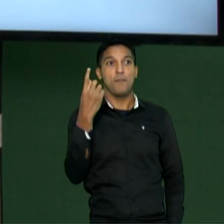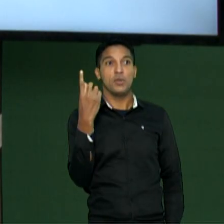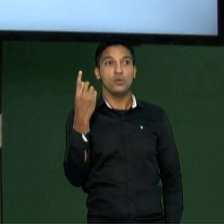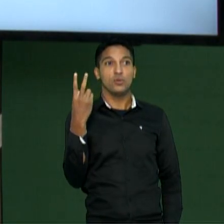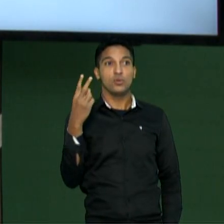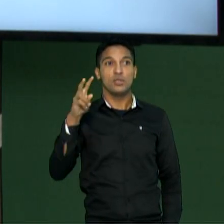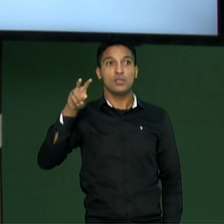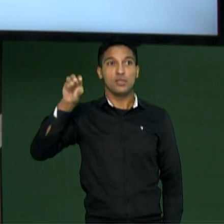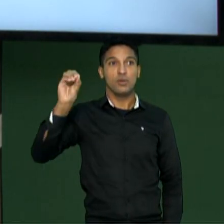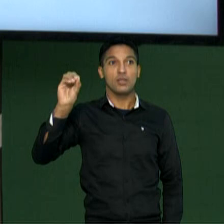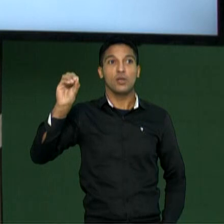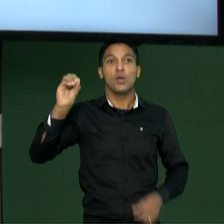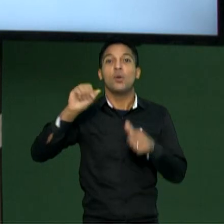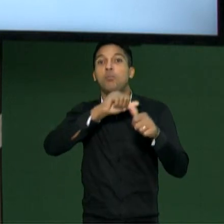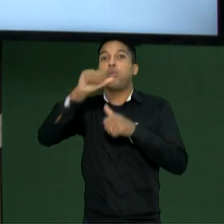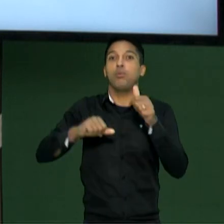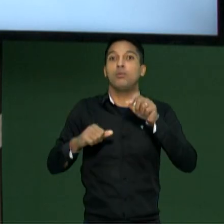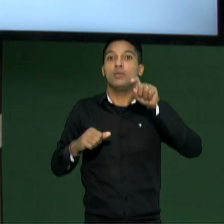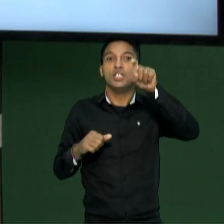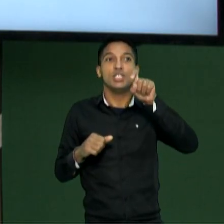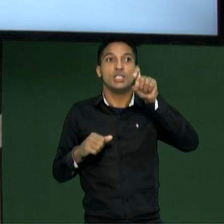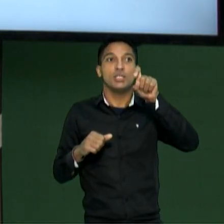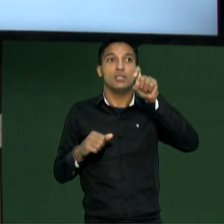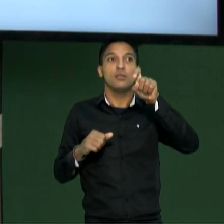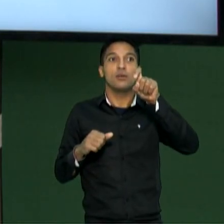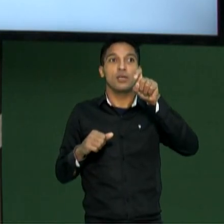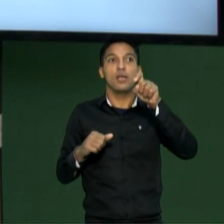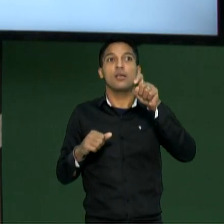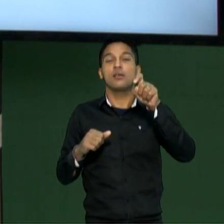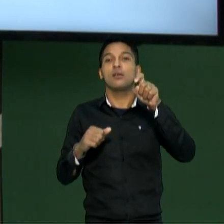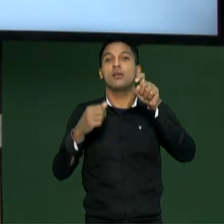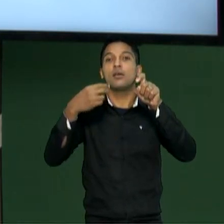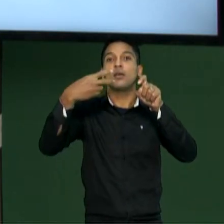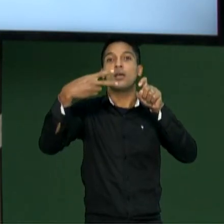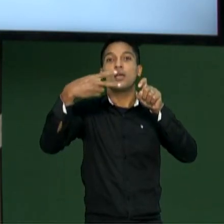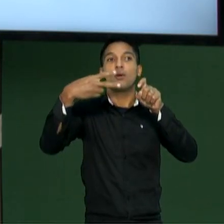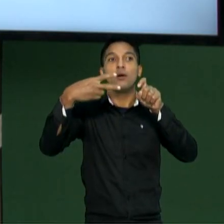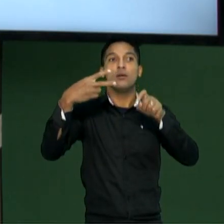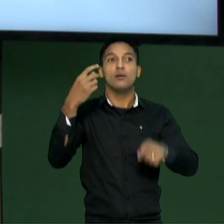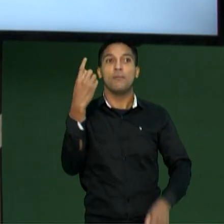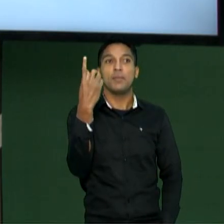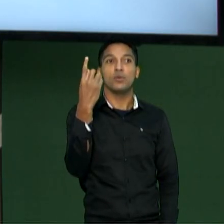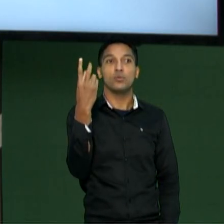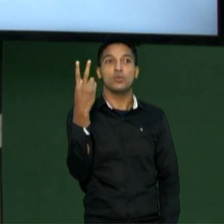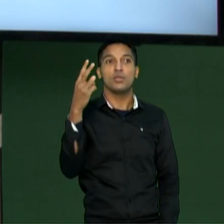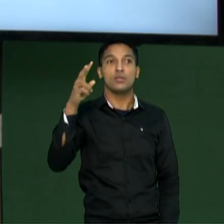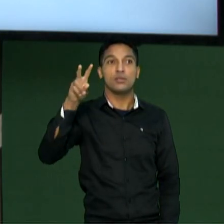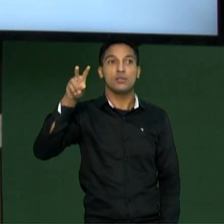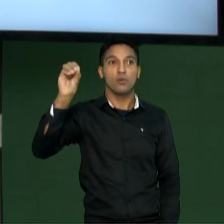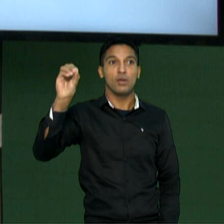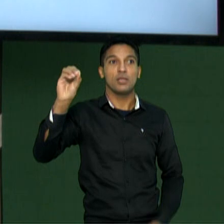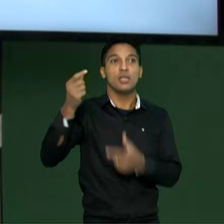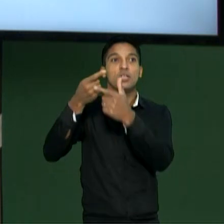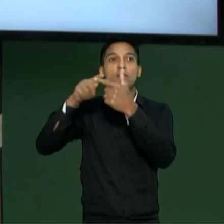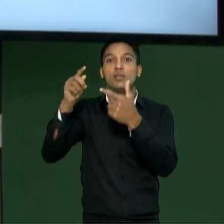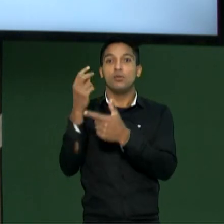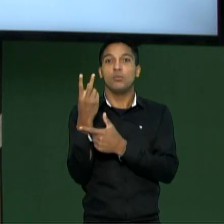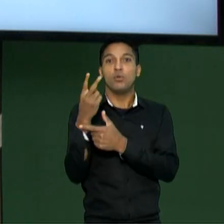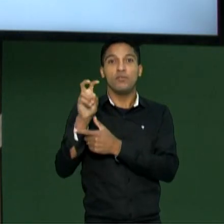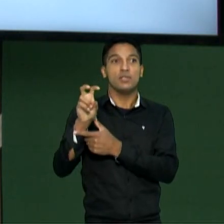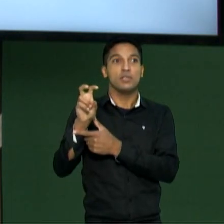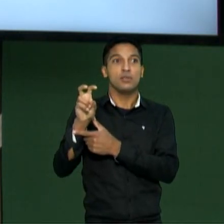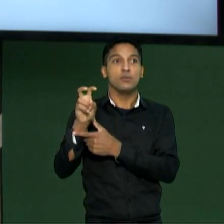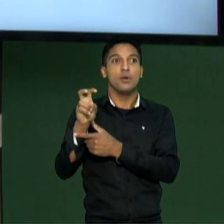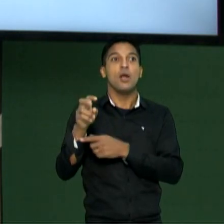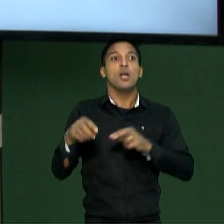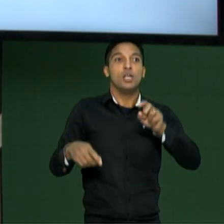significa? Que se nessa sessão de cinema tem 50 espectadores, esse cinema vai lucrar R$ 950. Beleza?